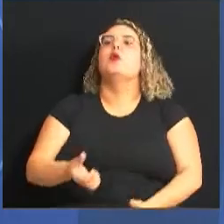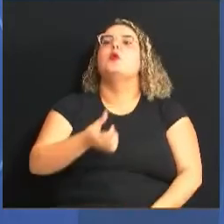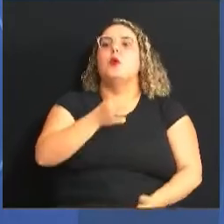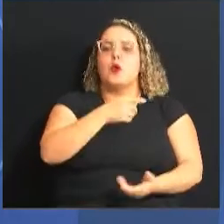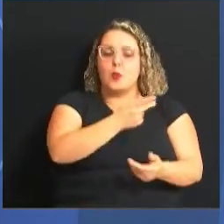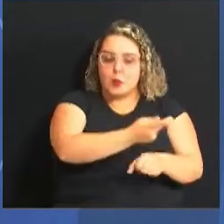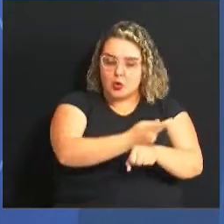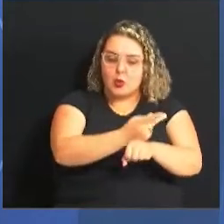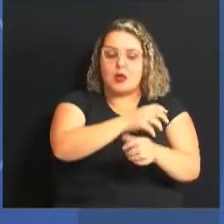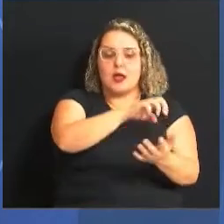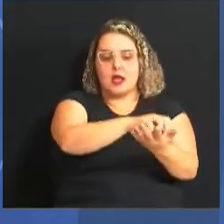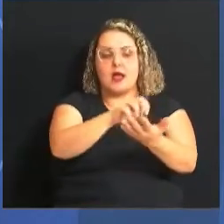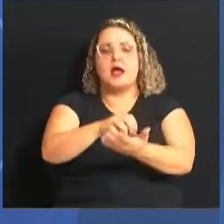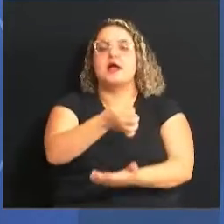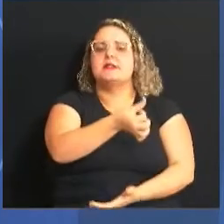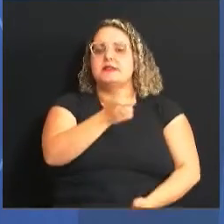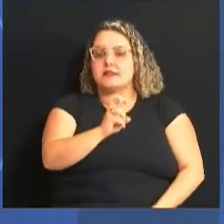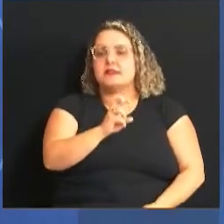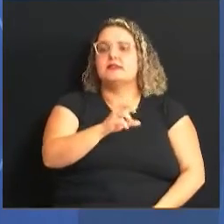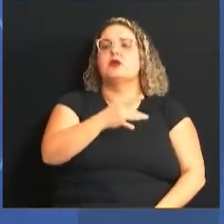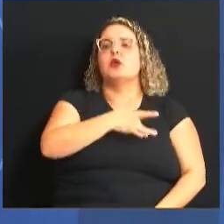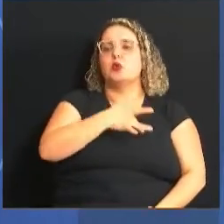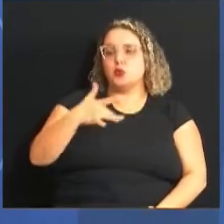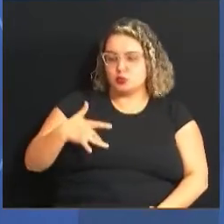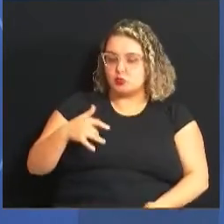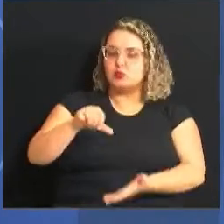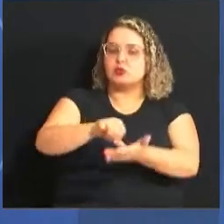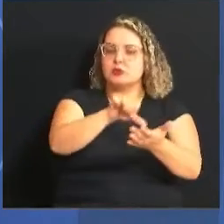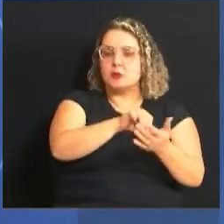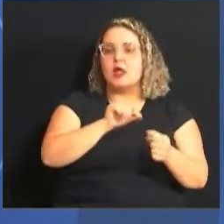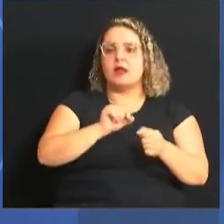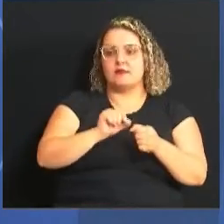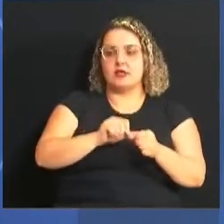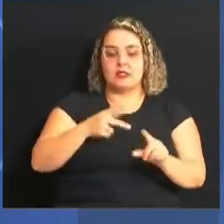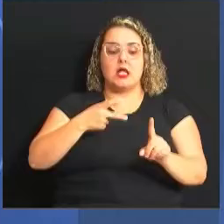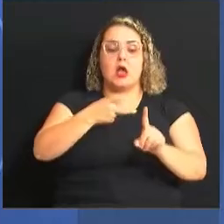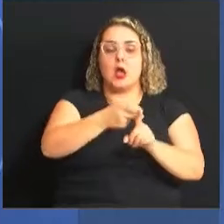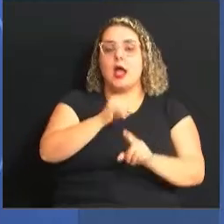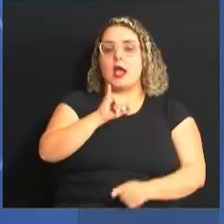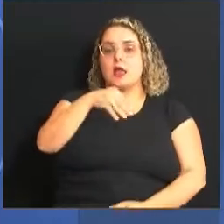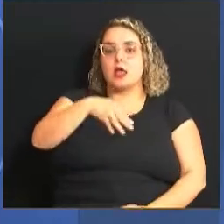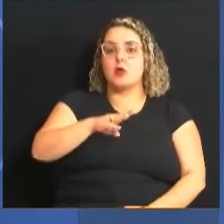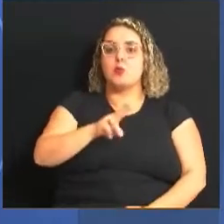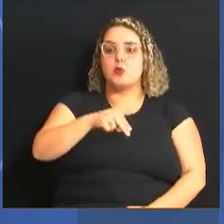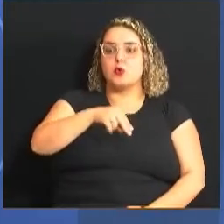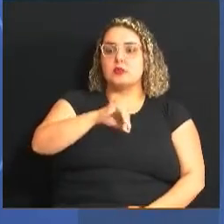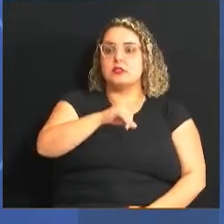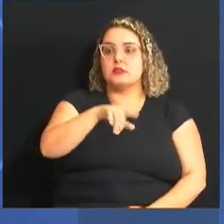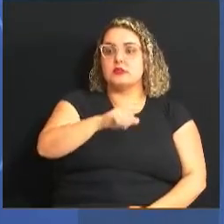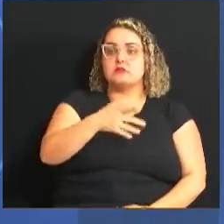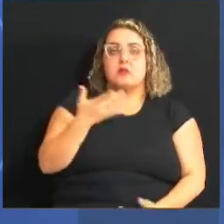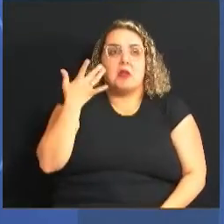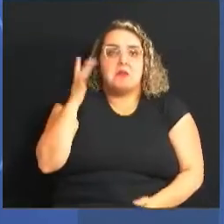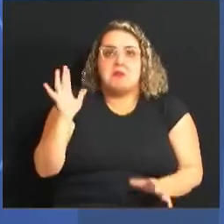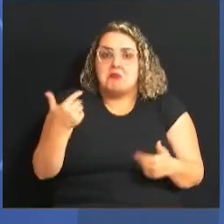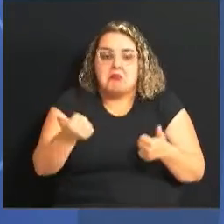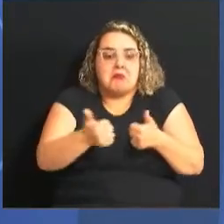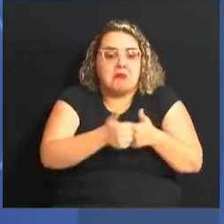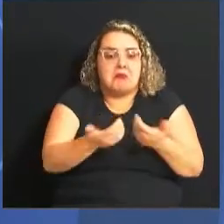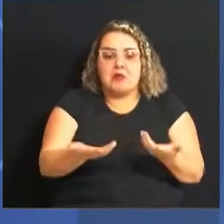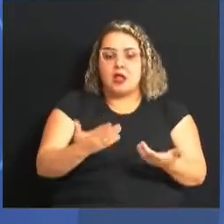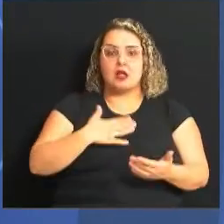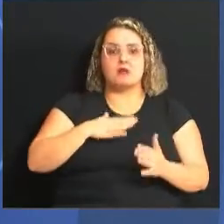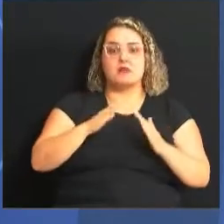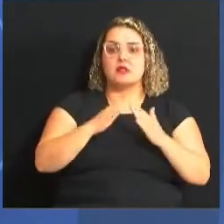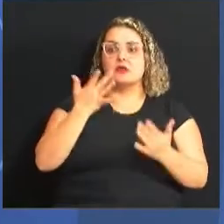procurar 65 unidades de saúde para fazer a imunização. Não, eu não sei onde é o posto mais perto da minha casa,